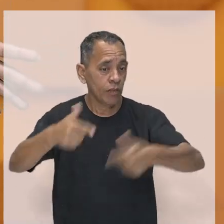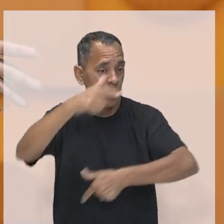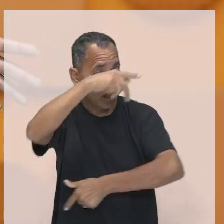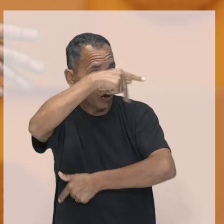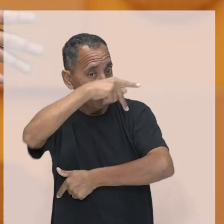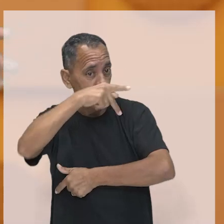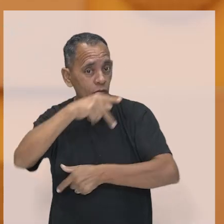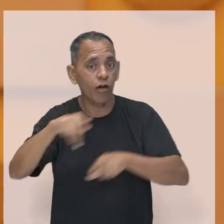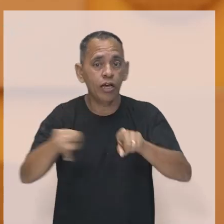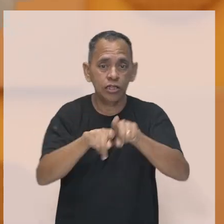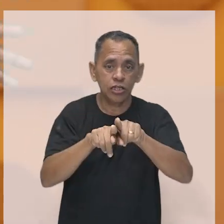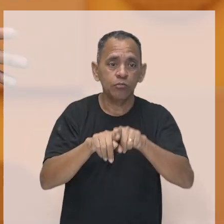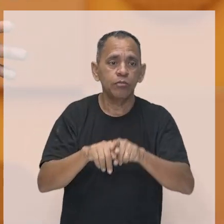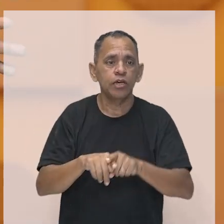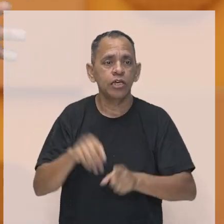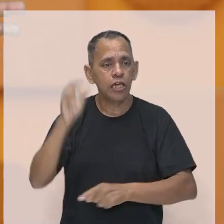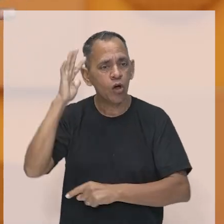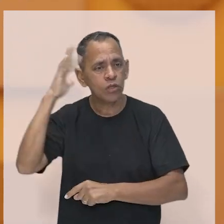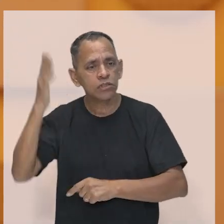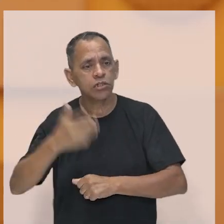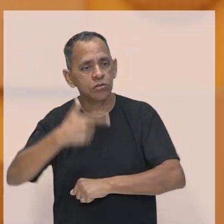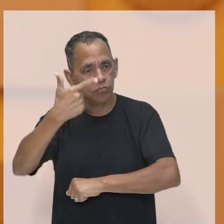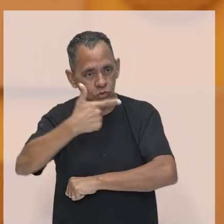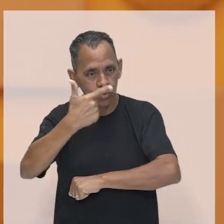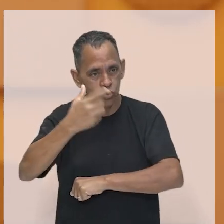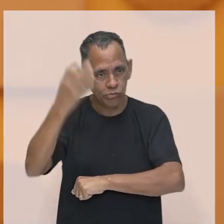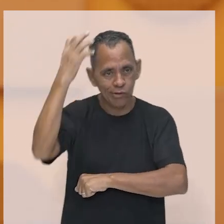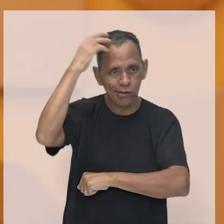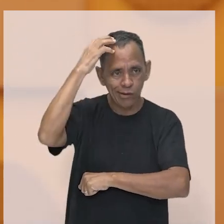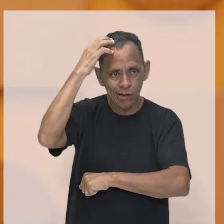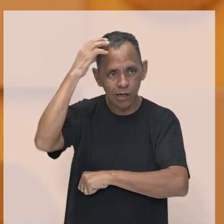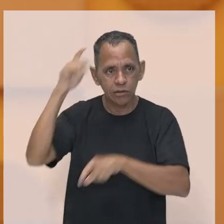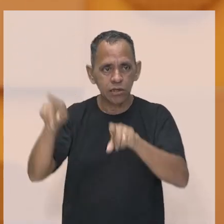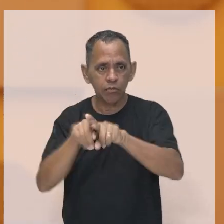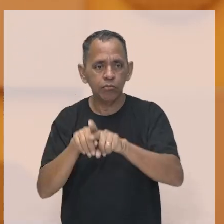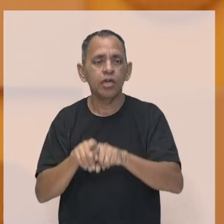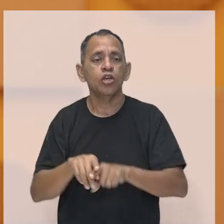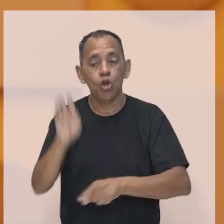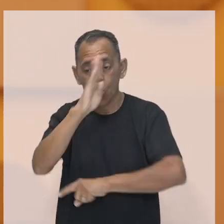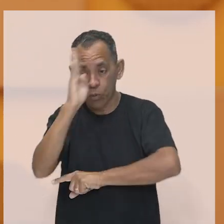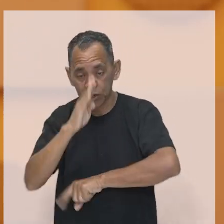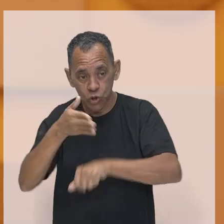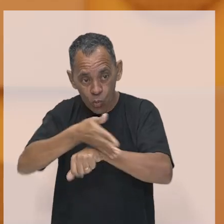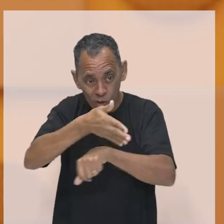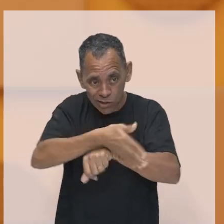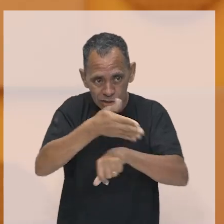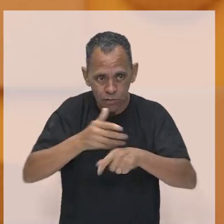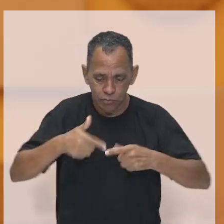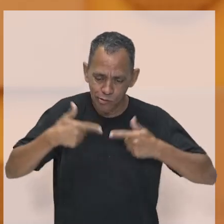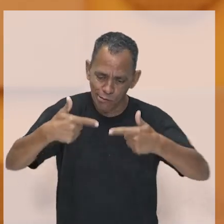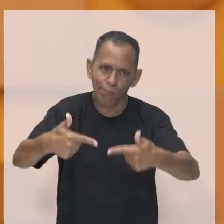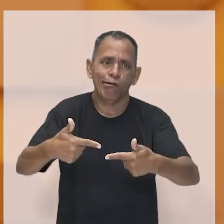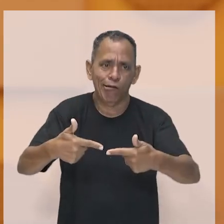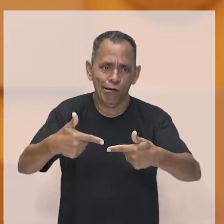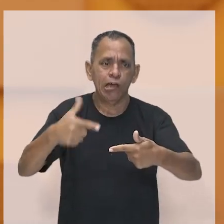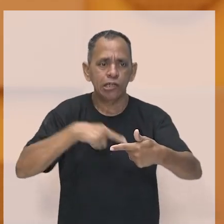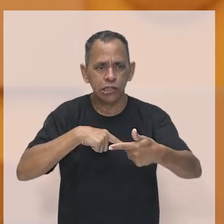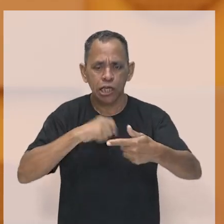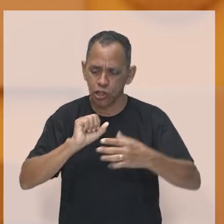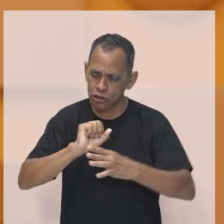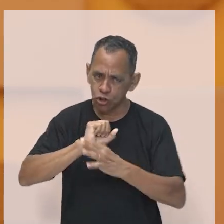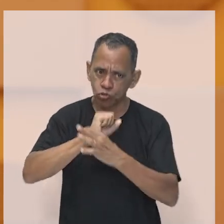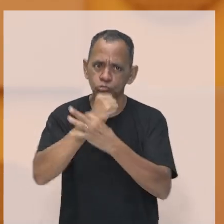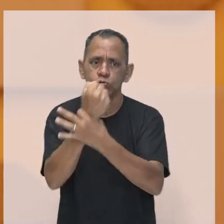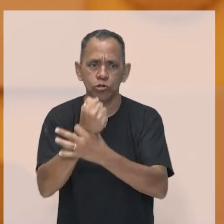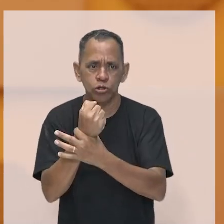Segundo Reinado. Né, no final do Segundo Reinado, em que o Brasil participa da guerra, em que há a questão